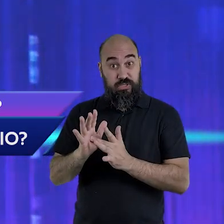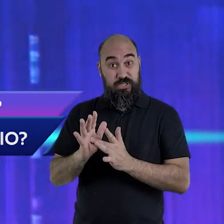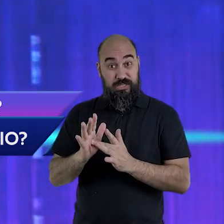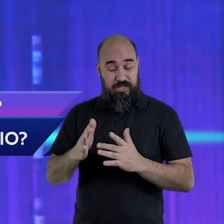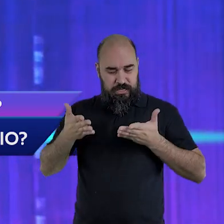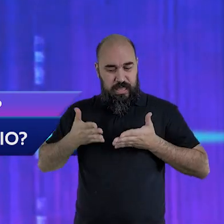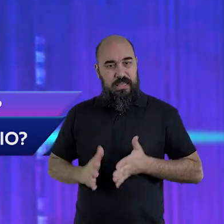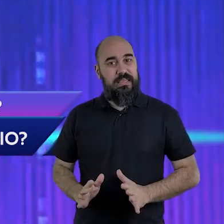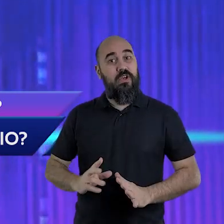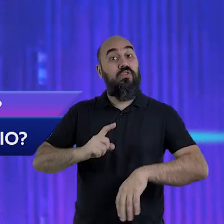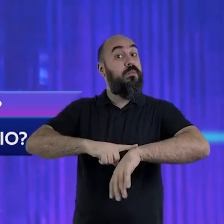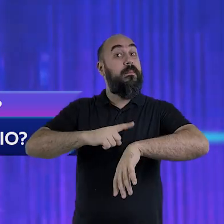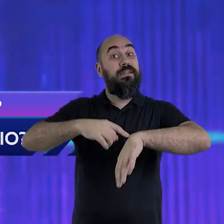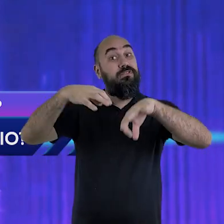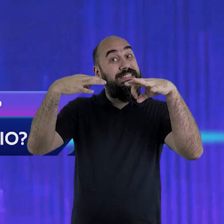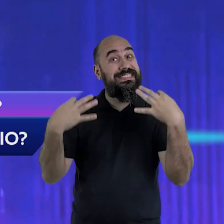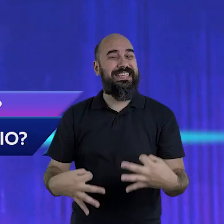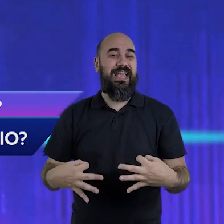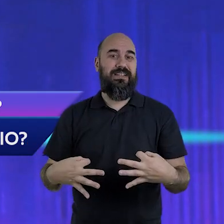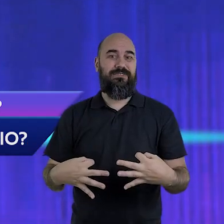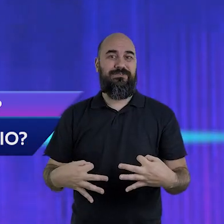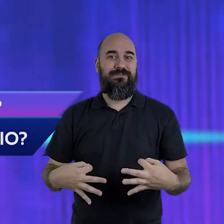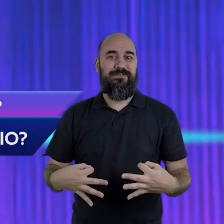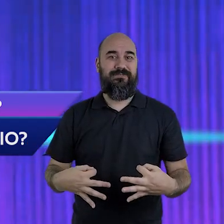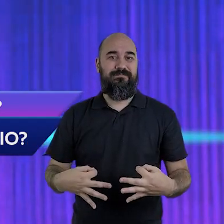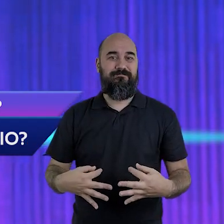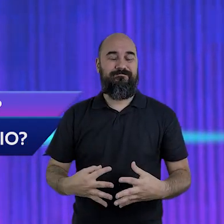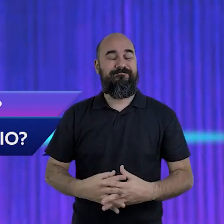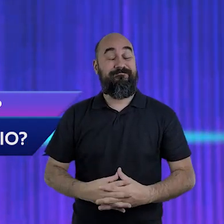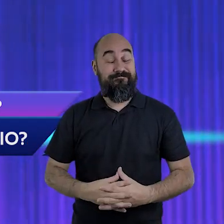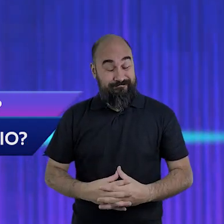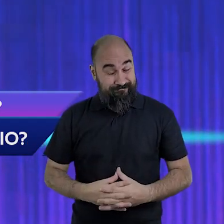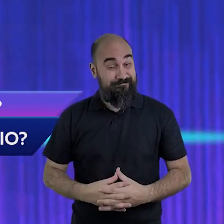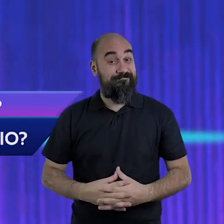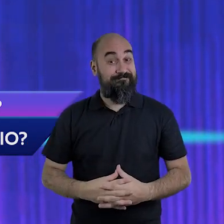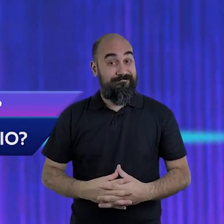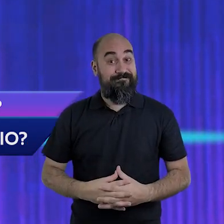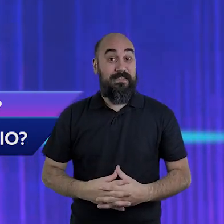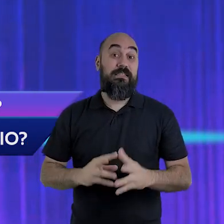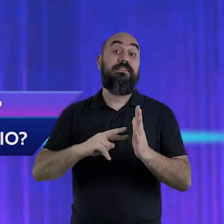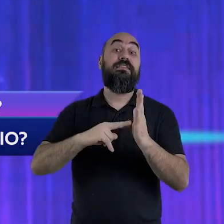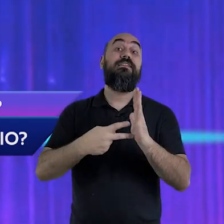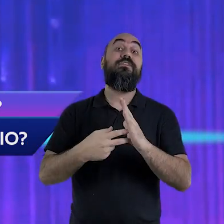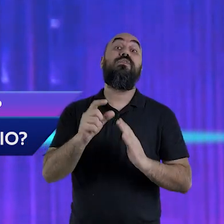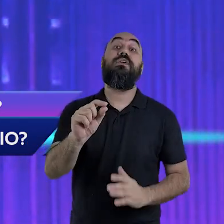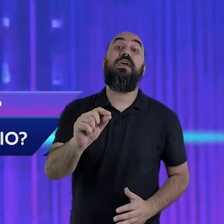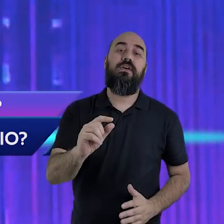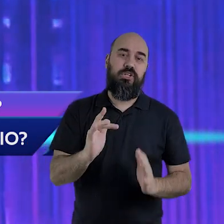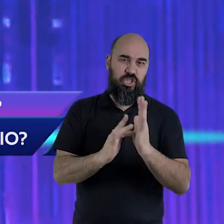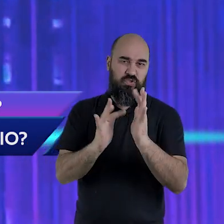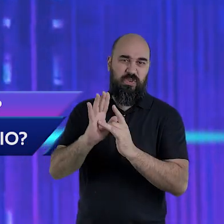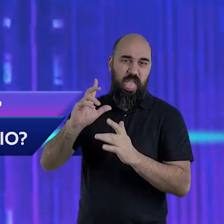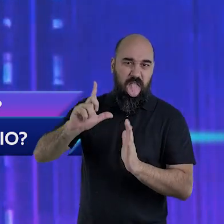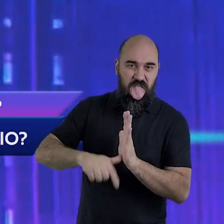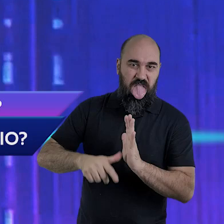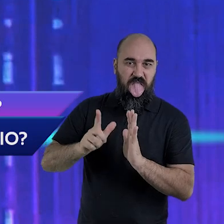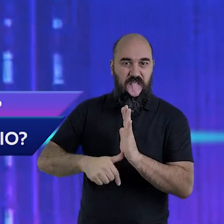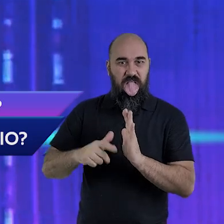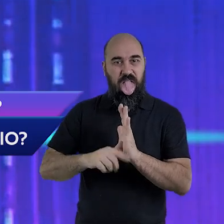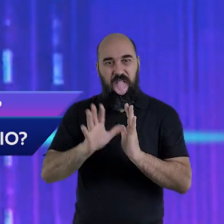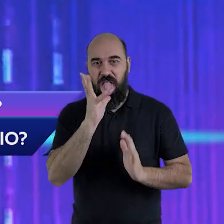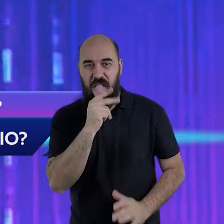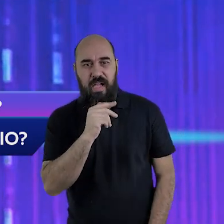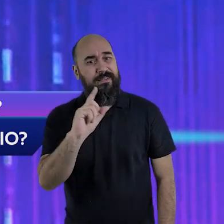nascer. E sabe o que isso me diz? Que Jesus não atrasa a sua promessa. Ele